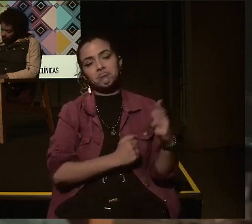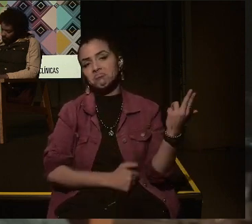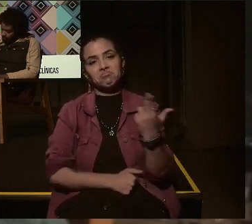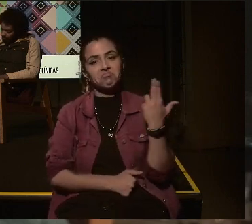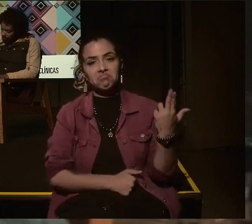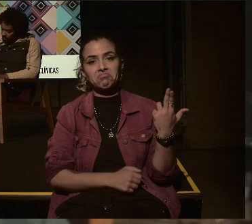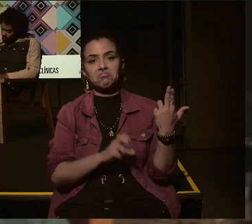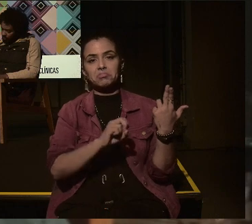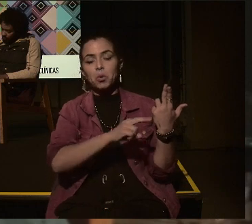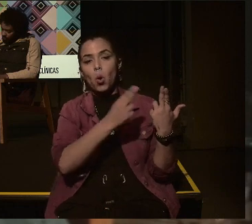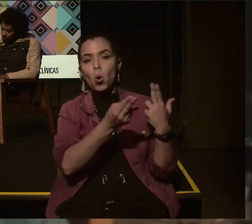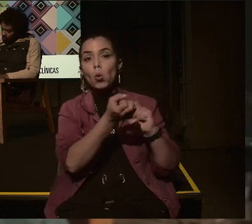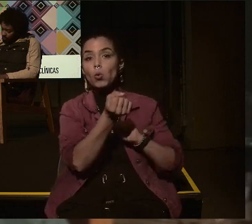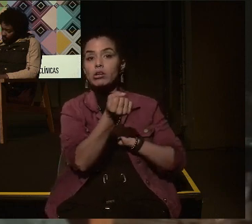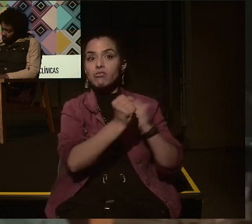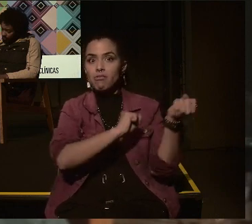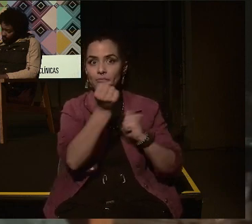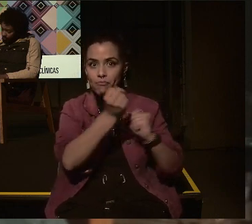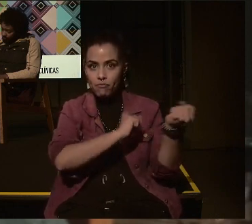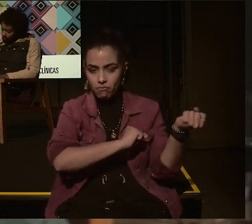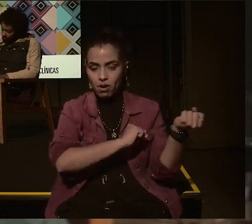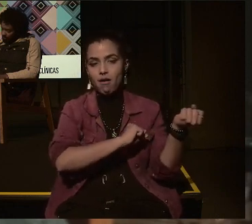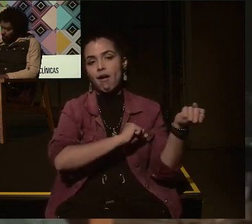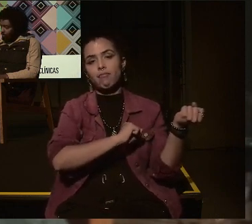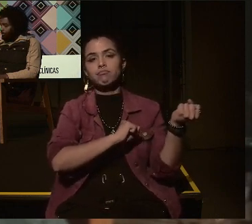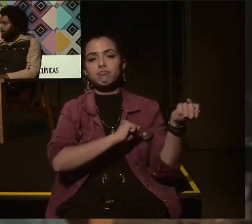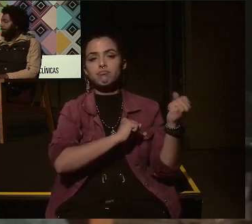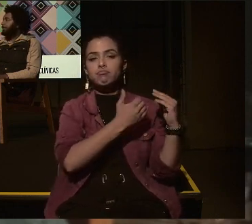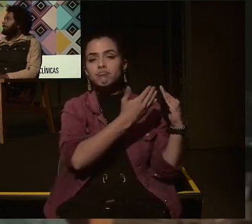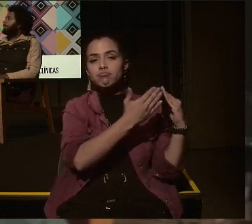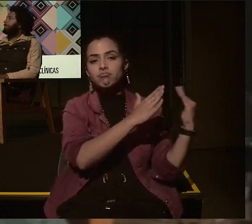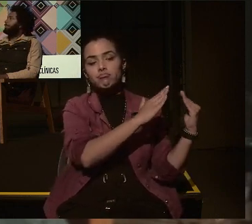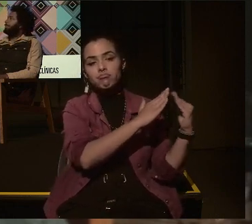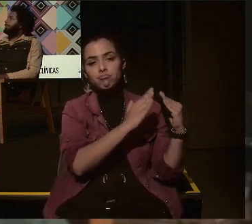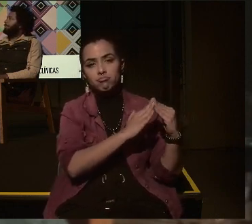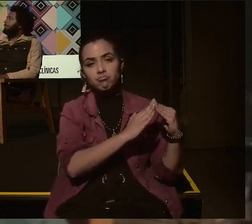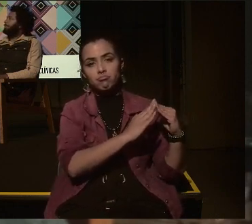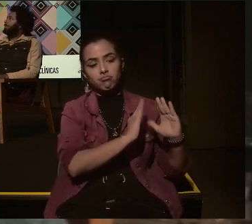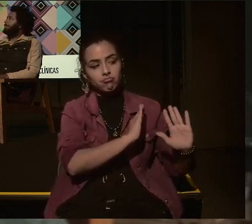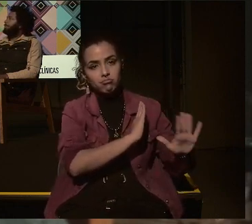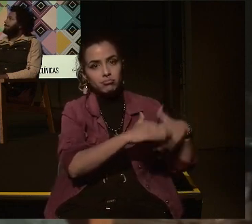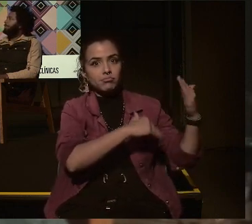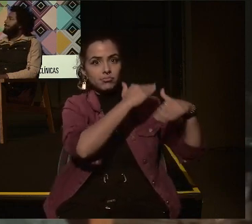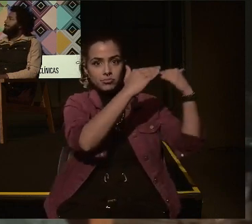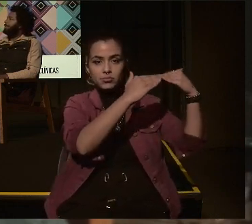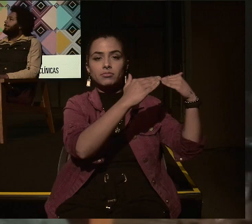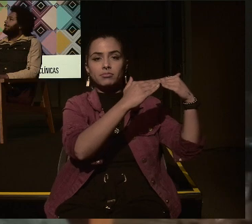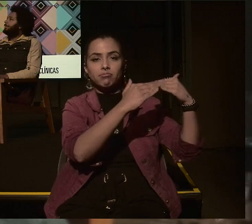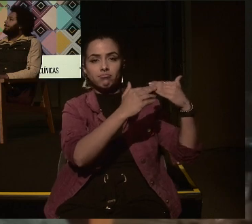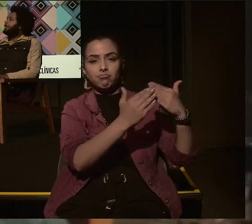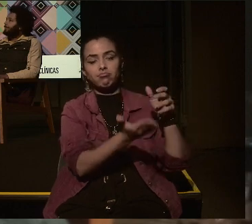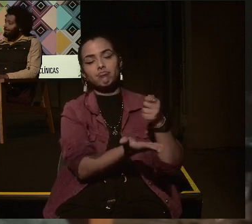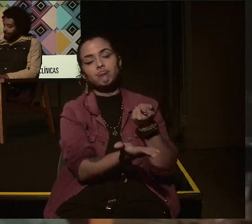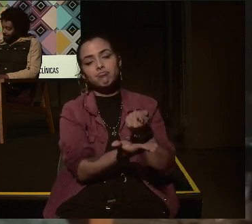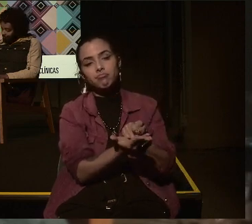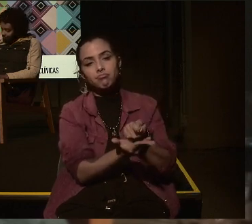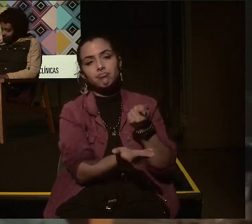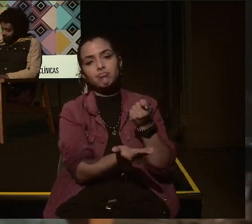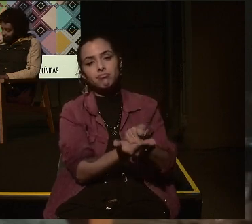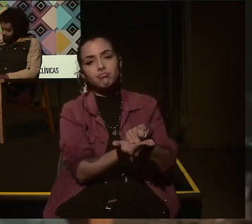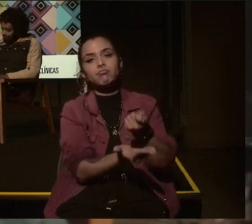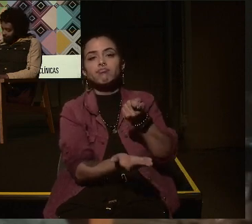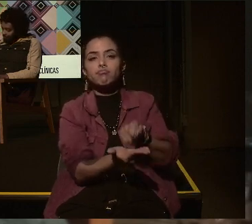as fábricas, os barracões, os roncós têm insistido é